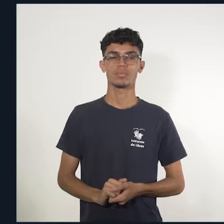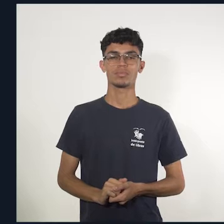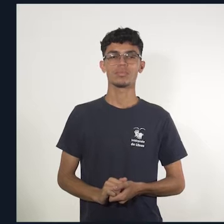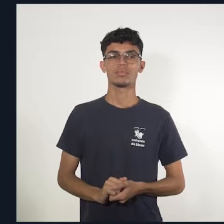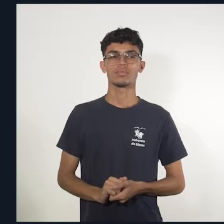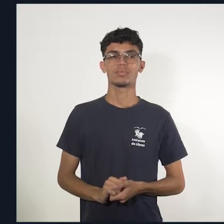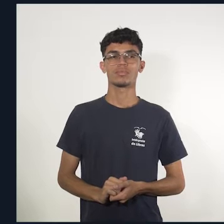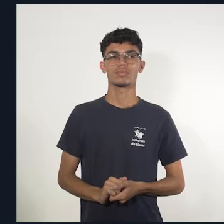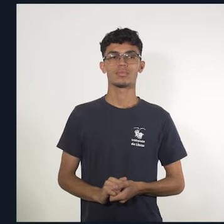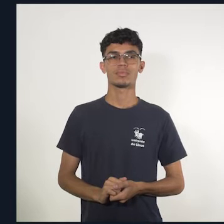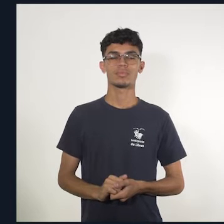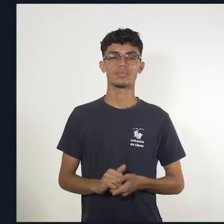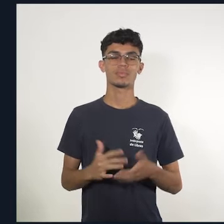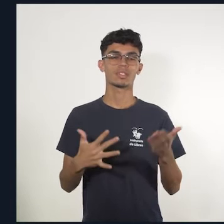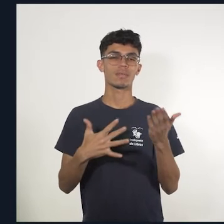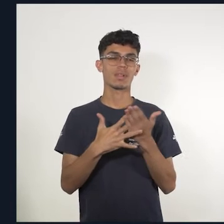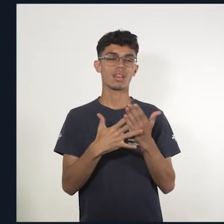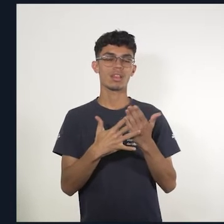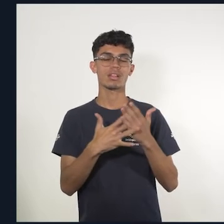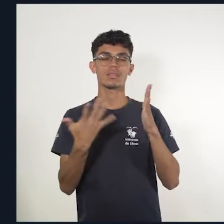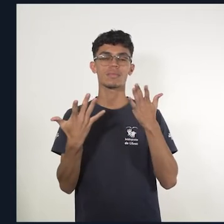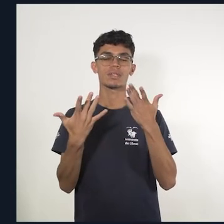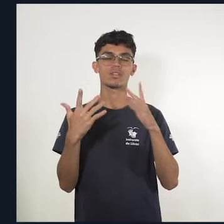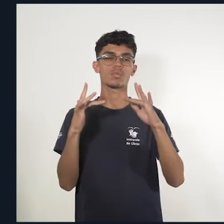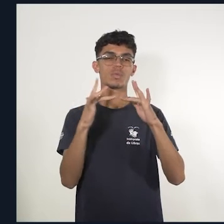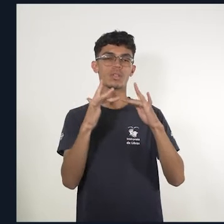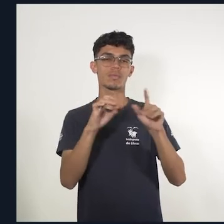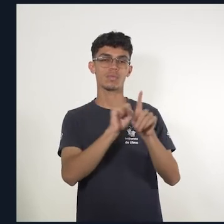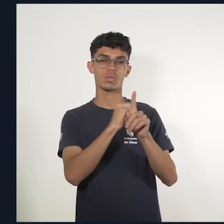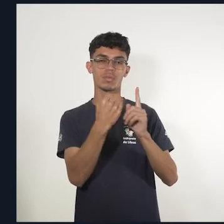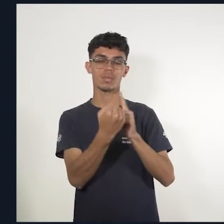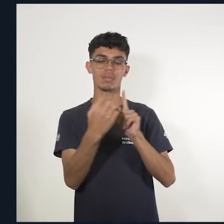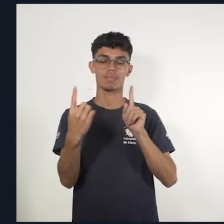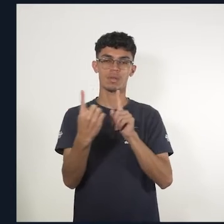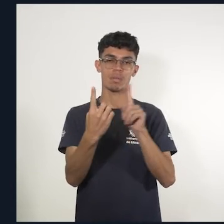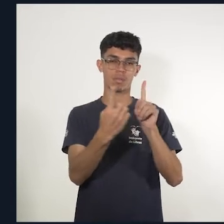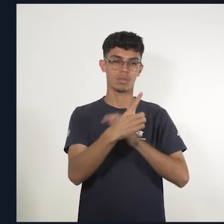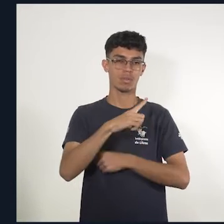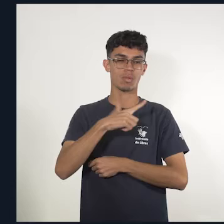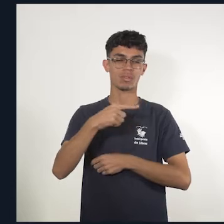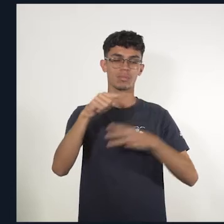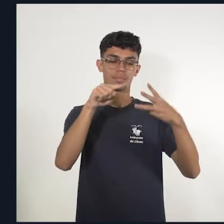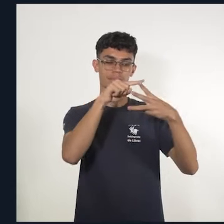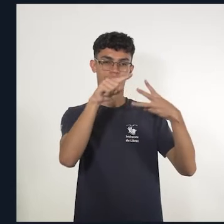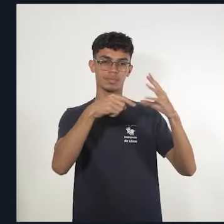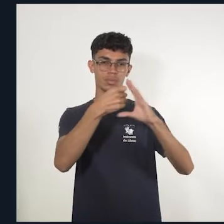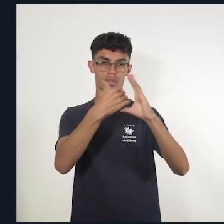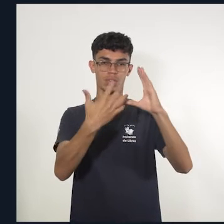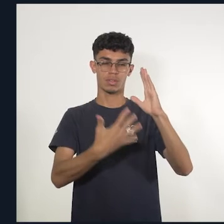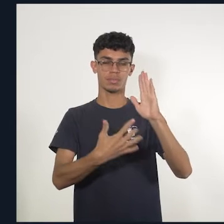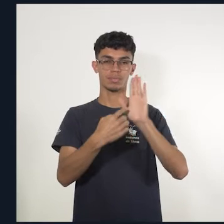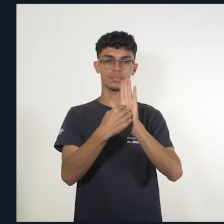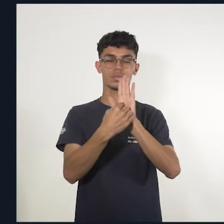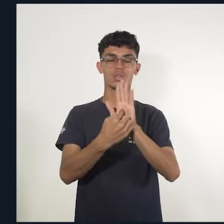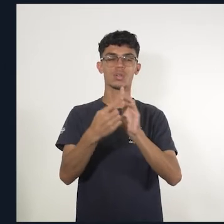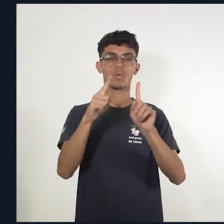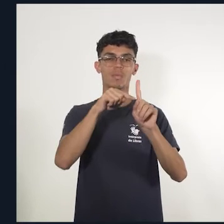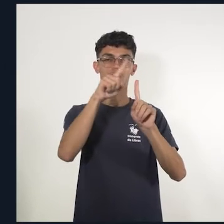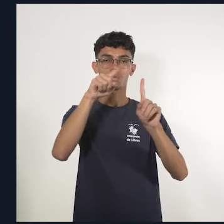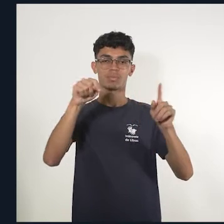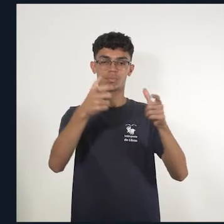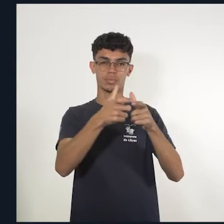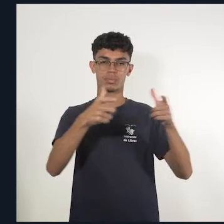ter qualquer restrição de contato social. Então, essas 3 características mostram os índices